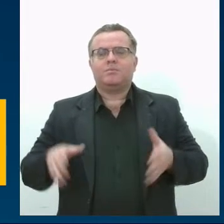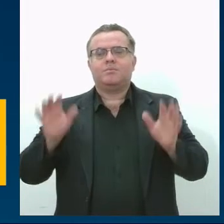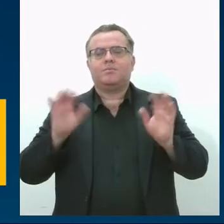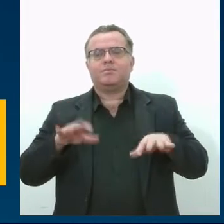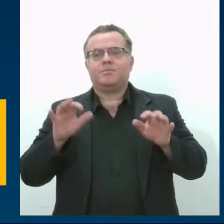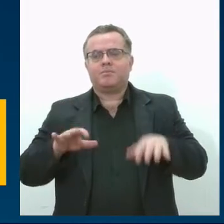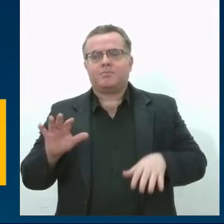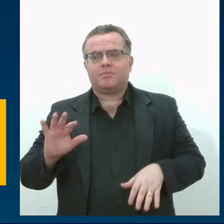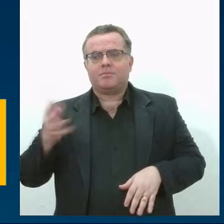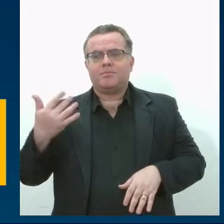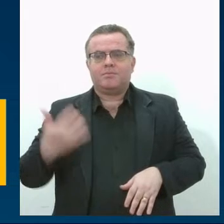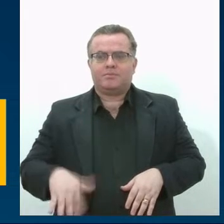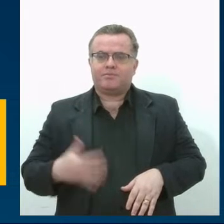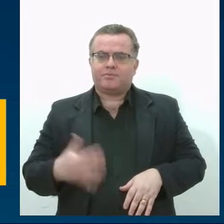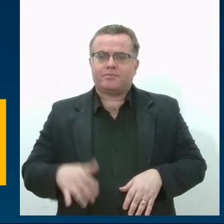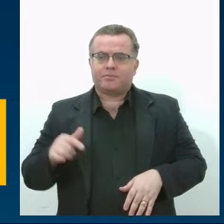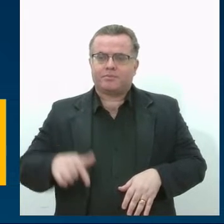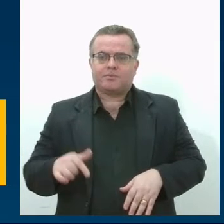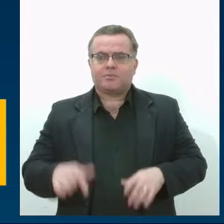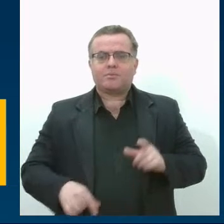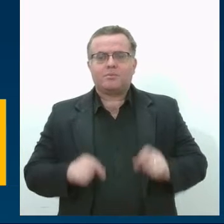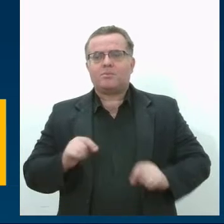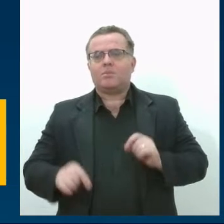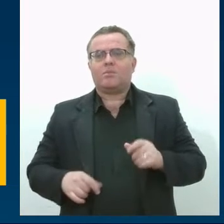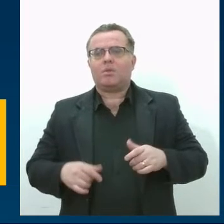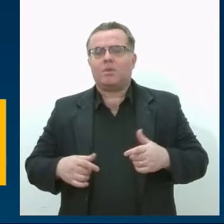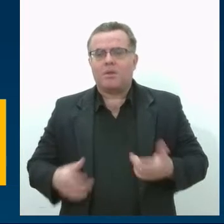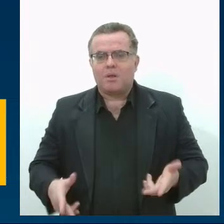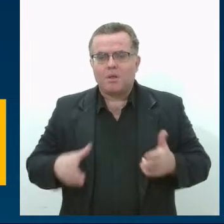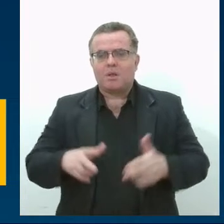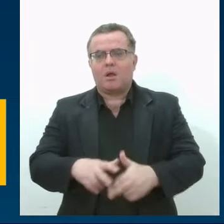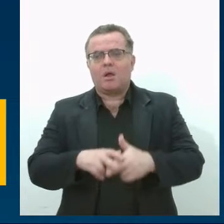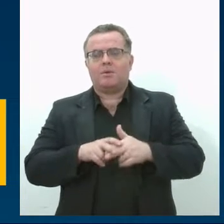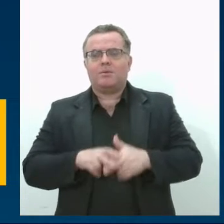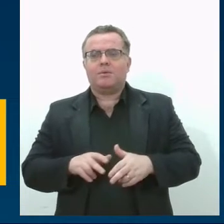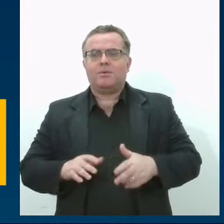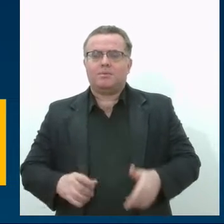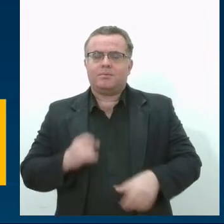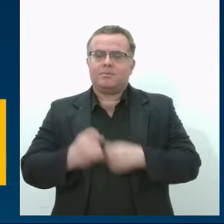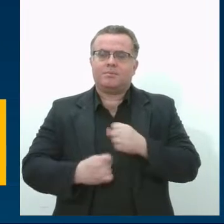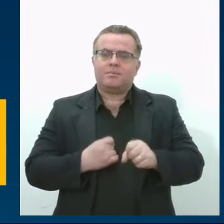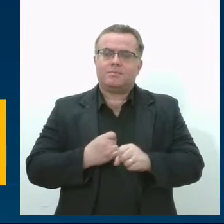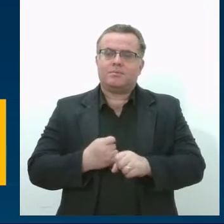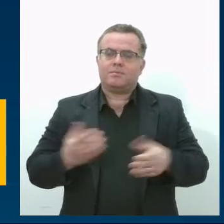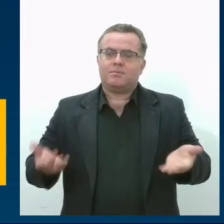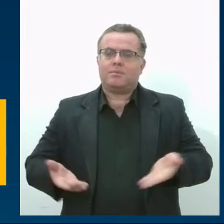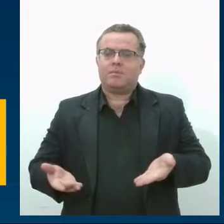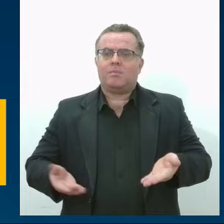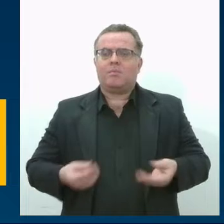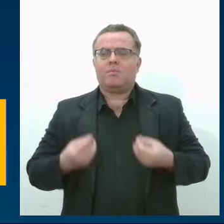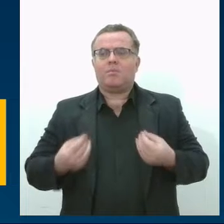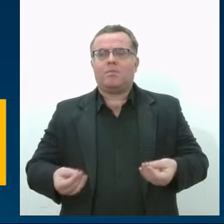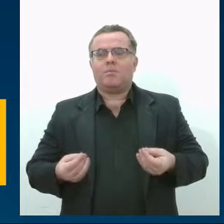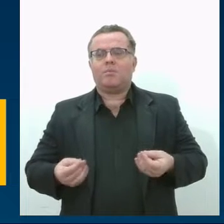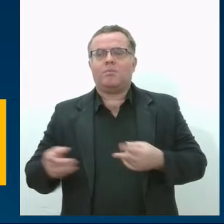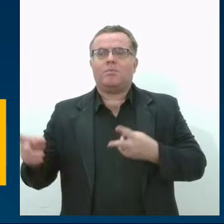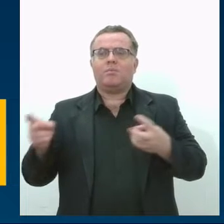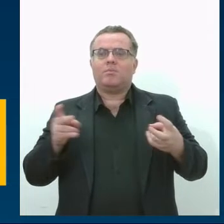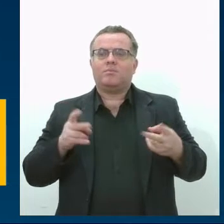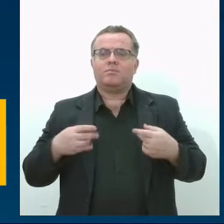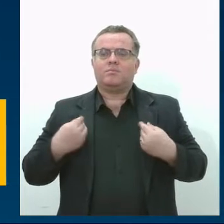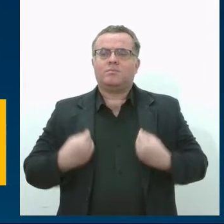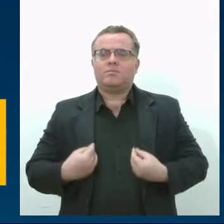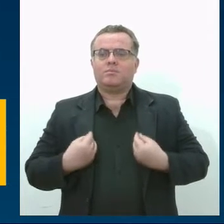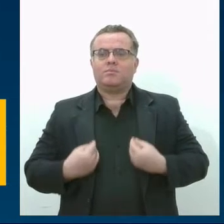certa frequência. E mesmo no início do ano até o final do primeiro semestre, a gente percebia a presença das